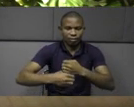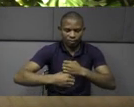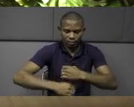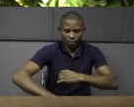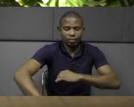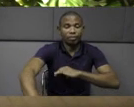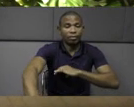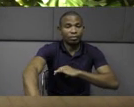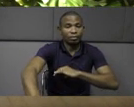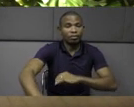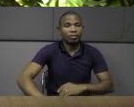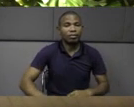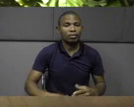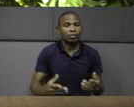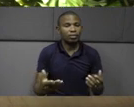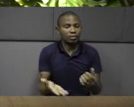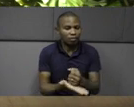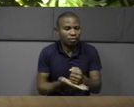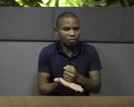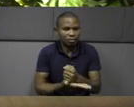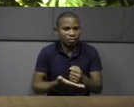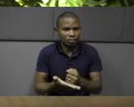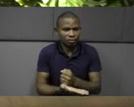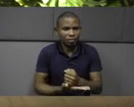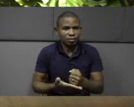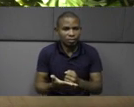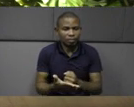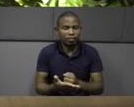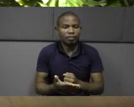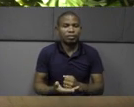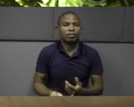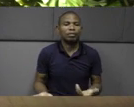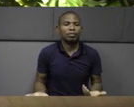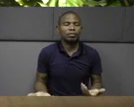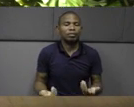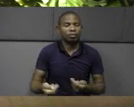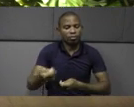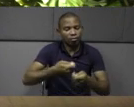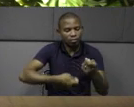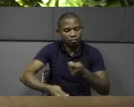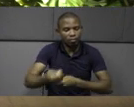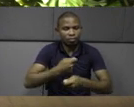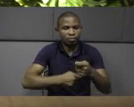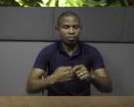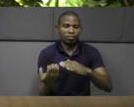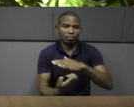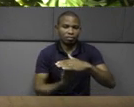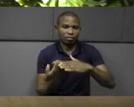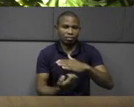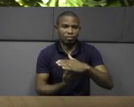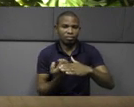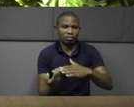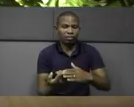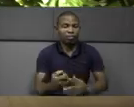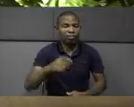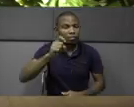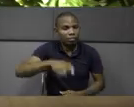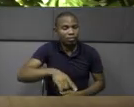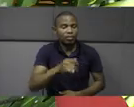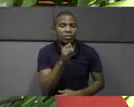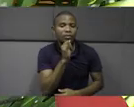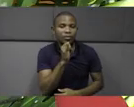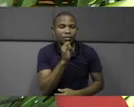saneamento básico do brasil privatizado é na verdade uma contramão de um acúmulo histórico que a gente